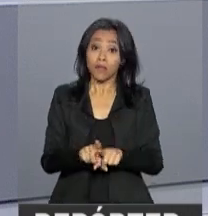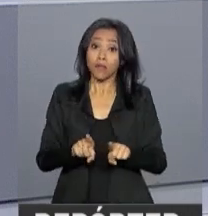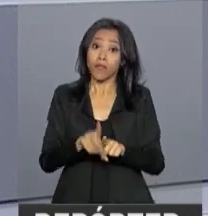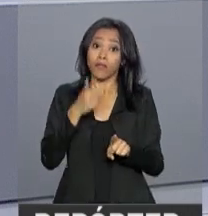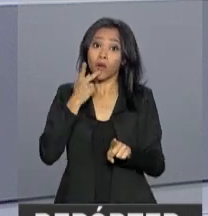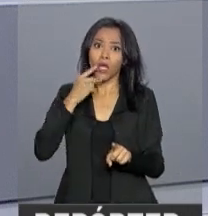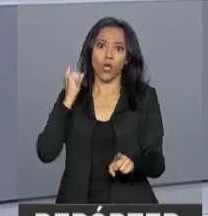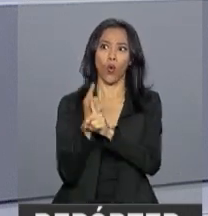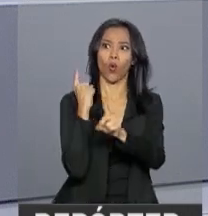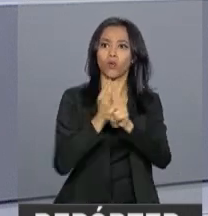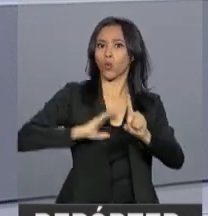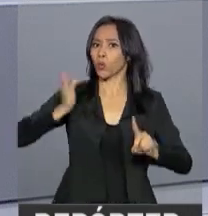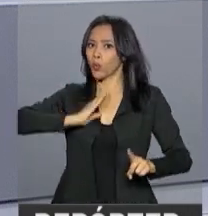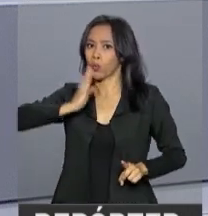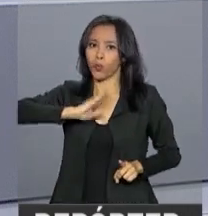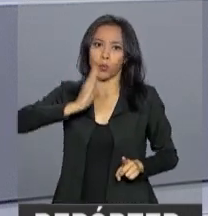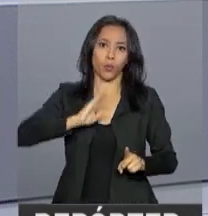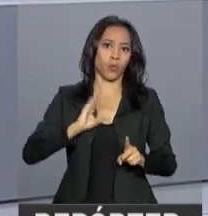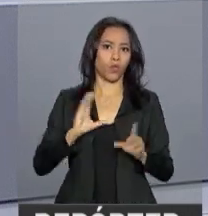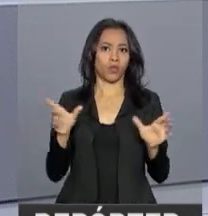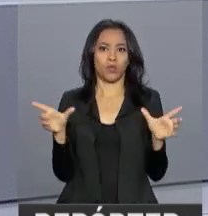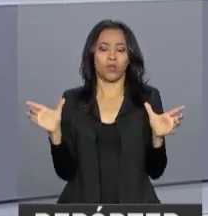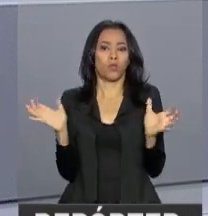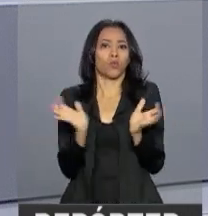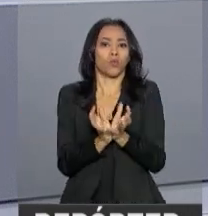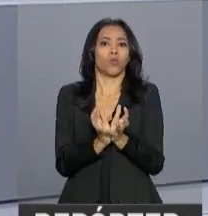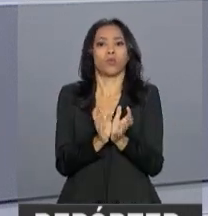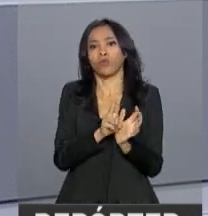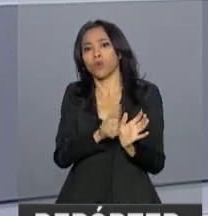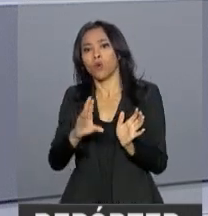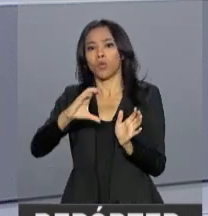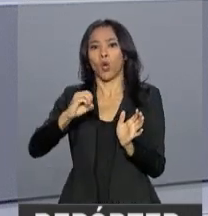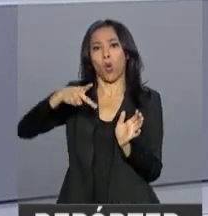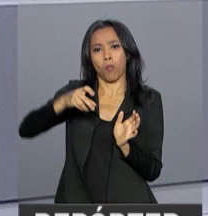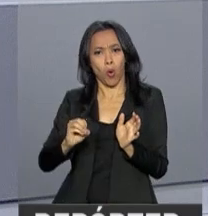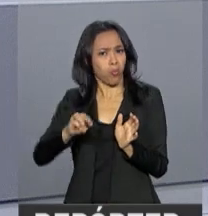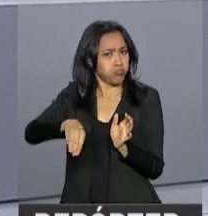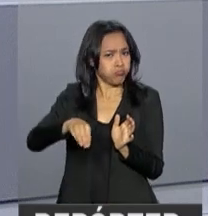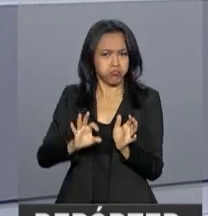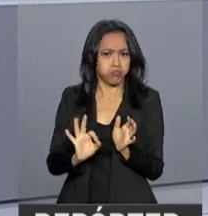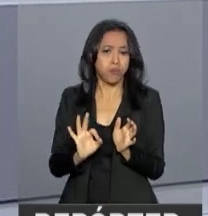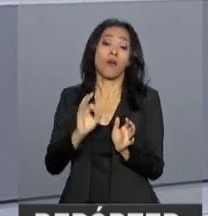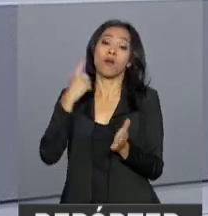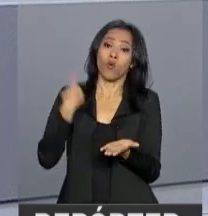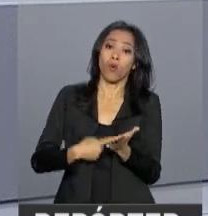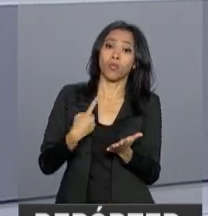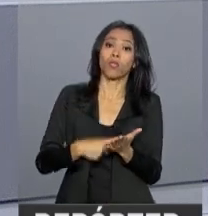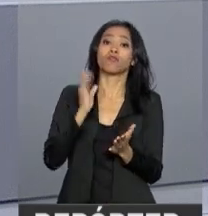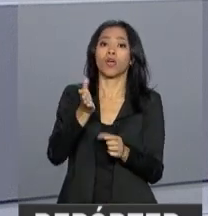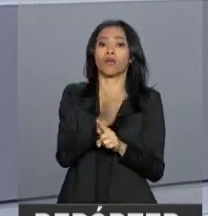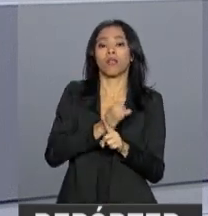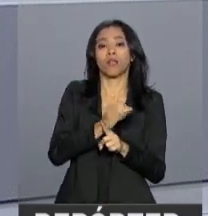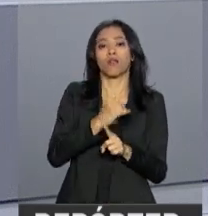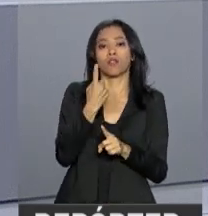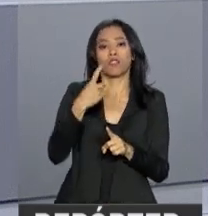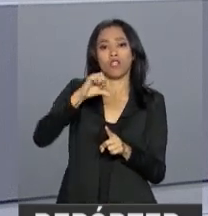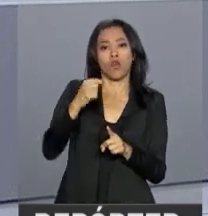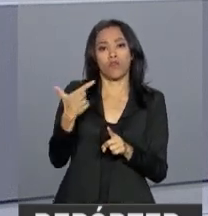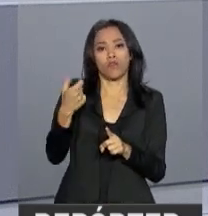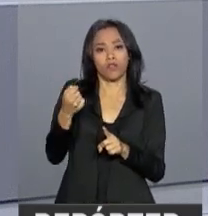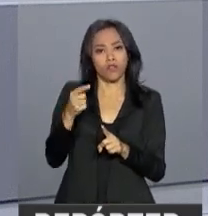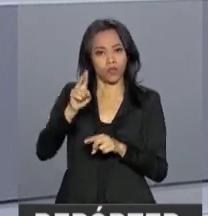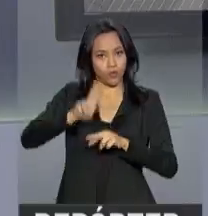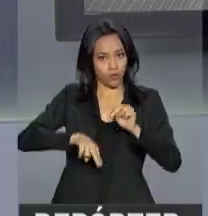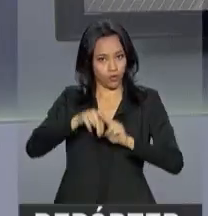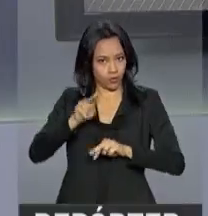extraordinários do comitê de política monetária o copom a próxima reunião do comitê está prevista para os dias 19 e 20 de